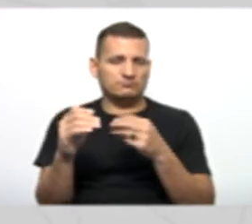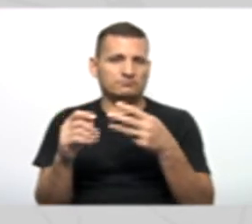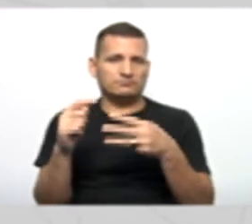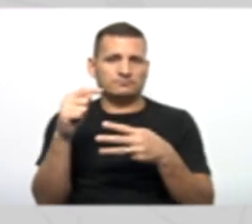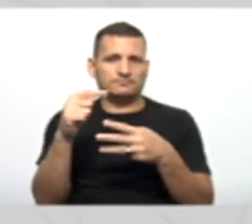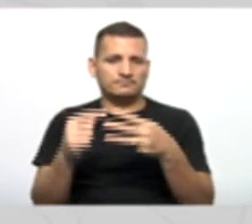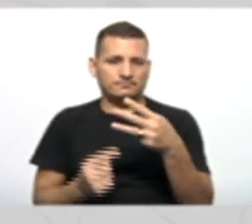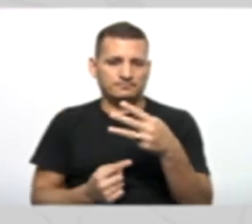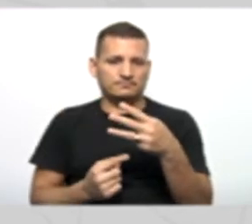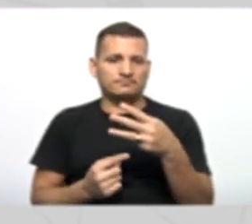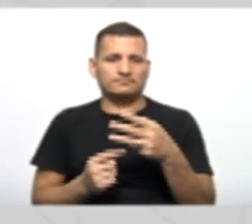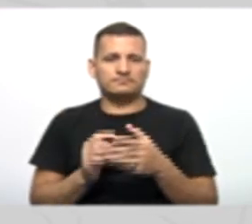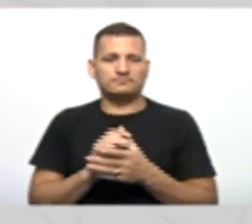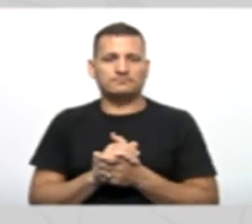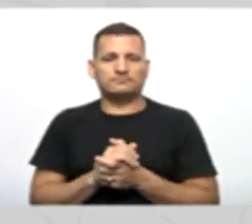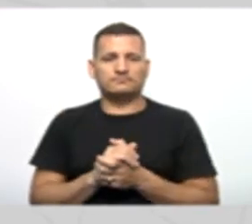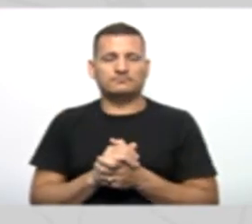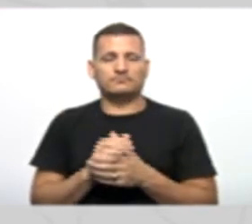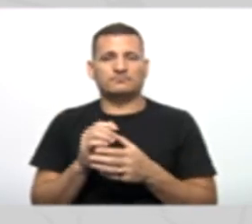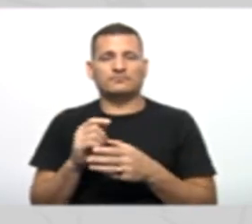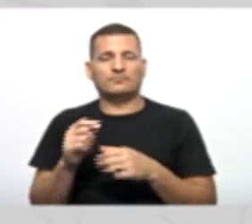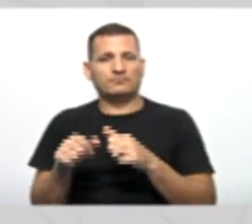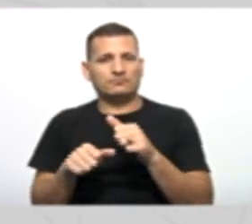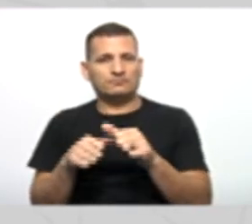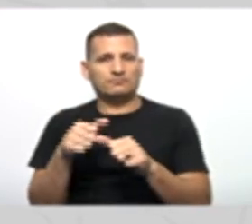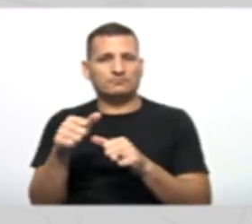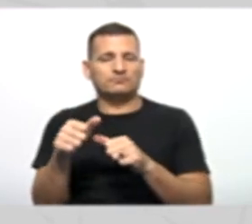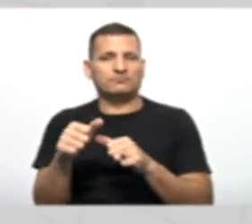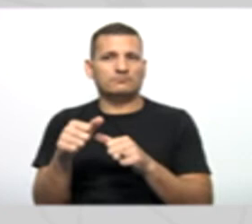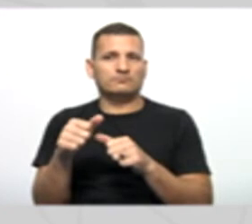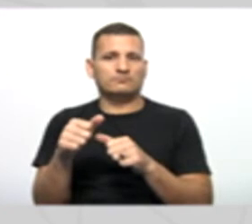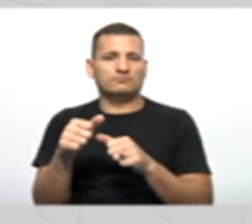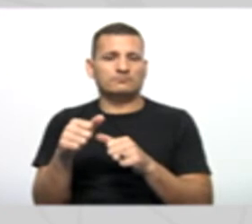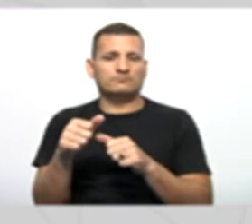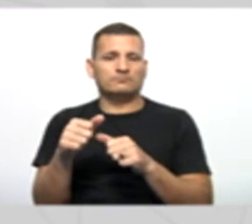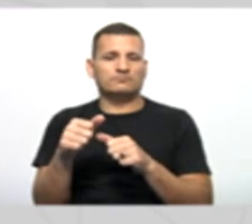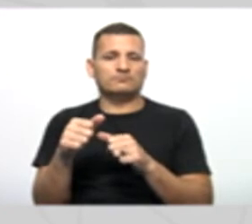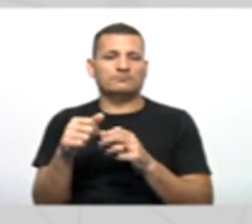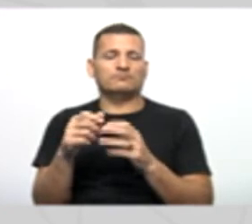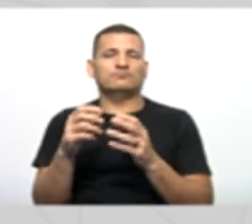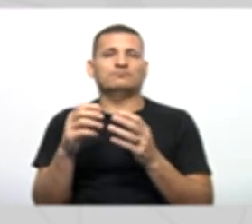Vai fazer a alteração de um registro e vai colocar aí a exclusão de